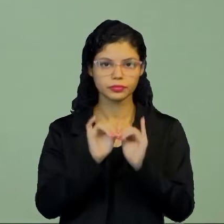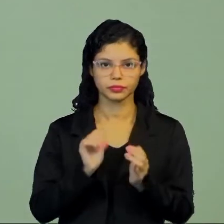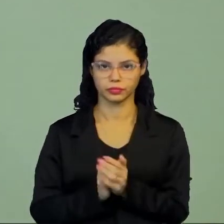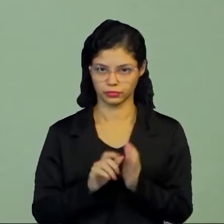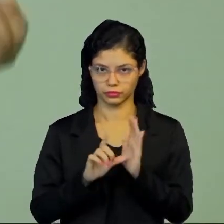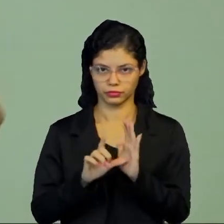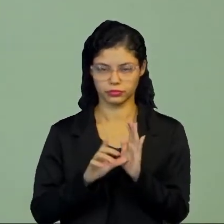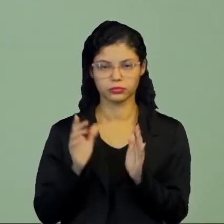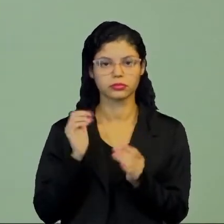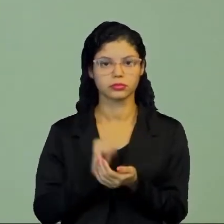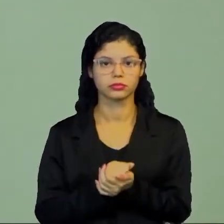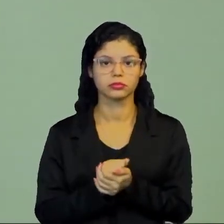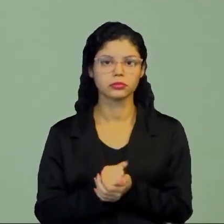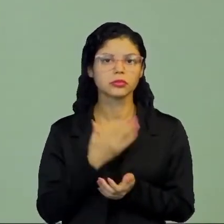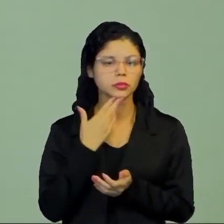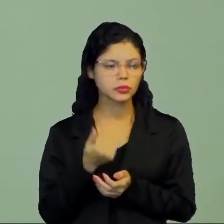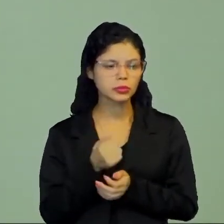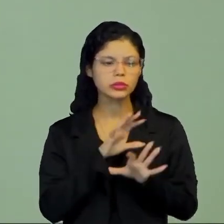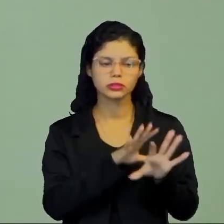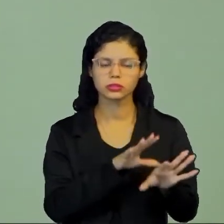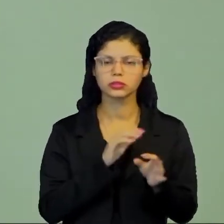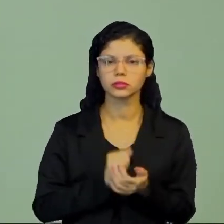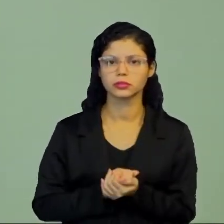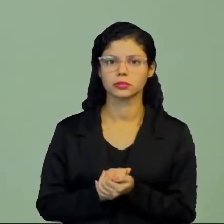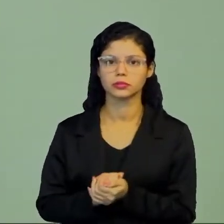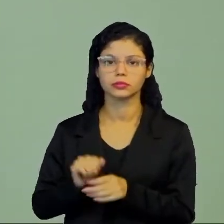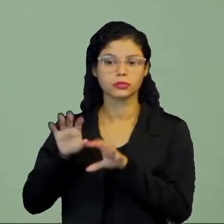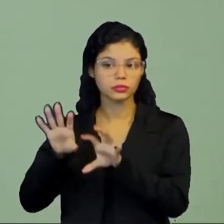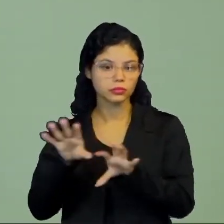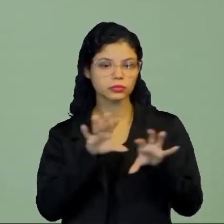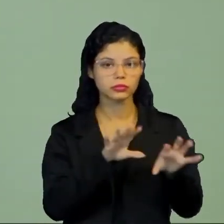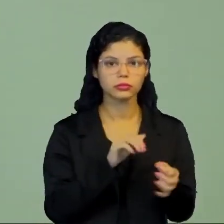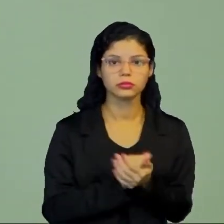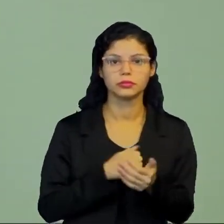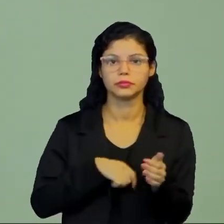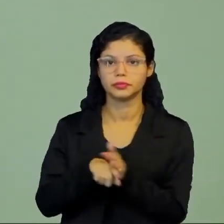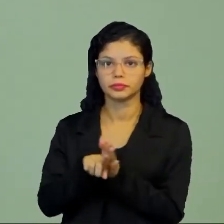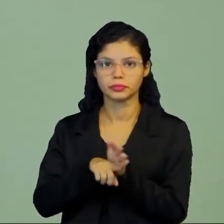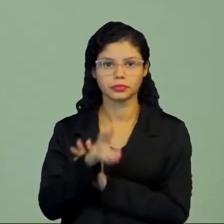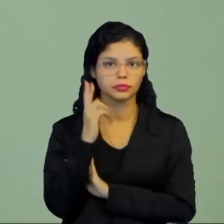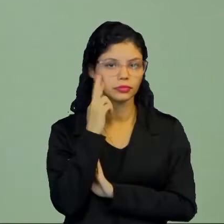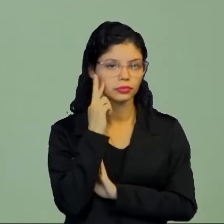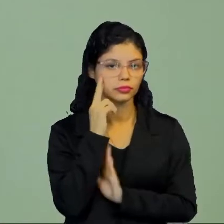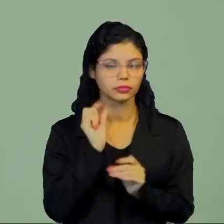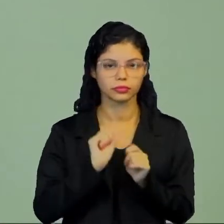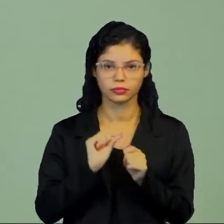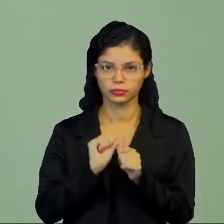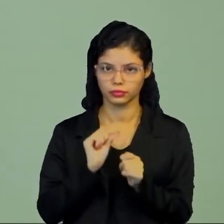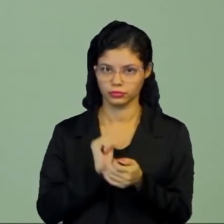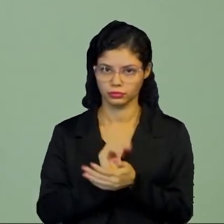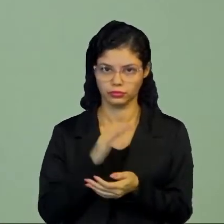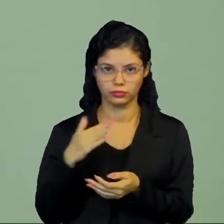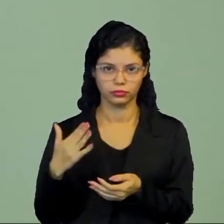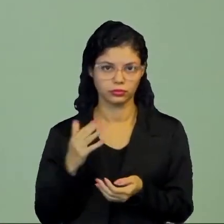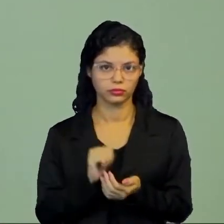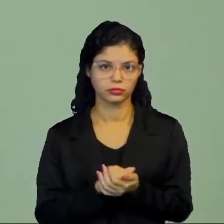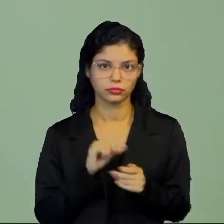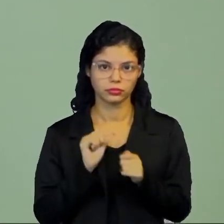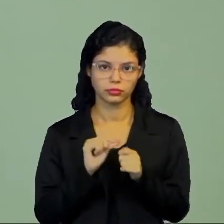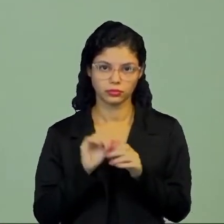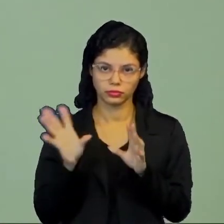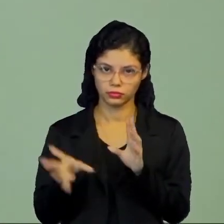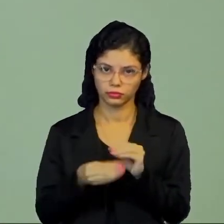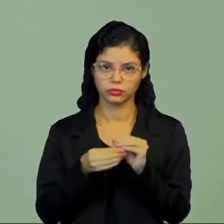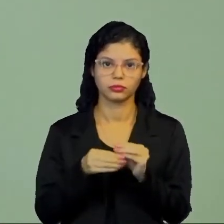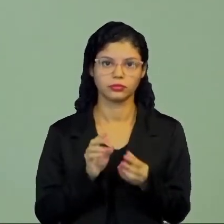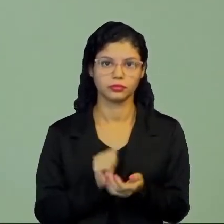loja tal, tal canto é mais barato. Assim é uma pesquisa normalmente feita. Quando a gente vai fazer ela